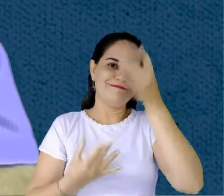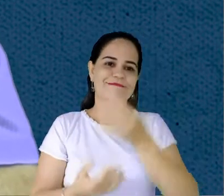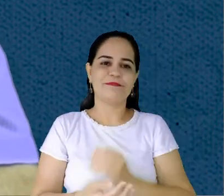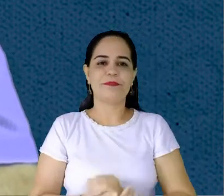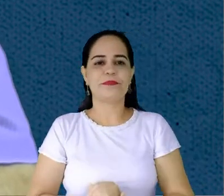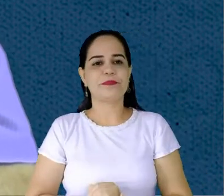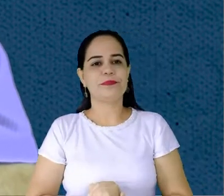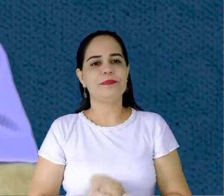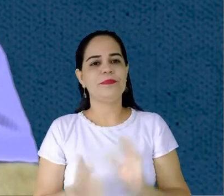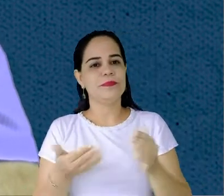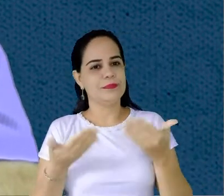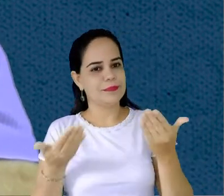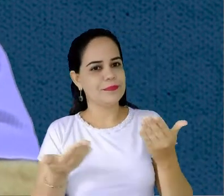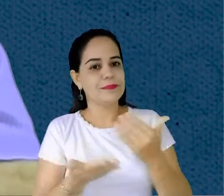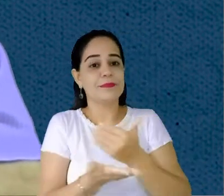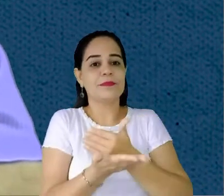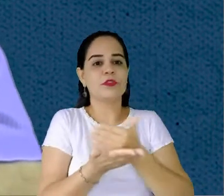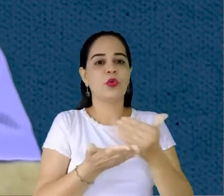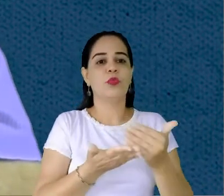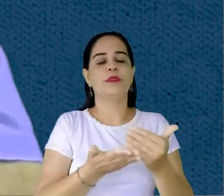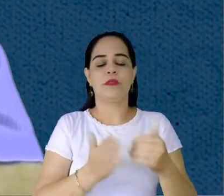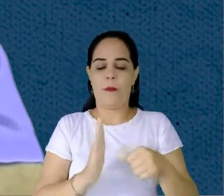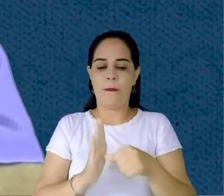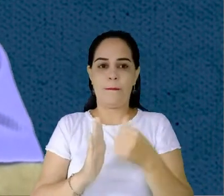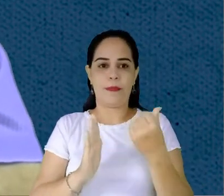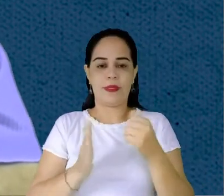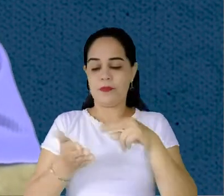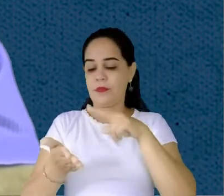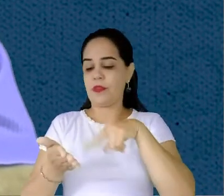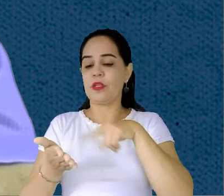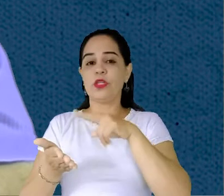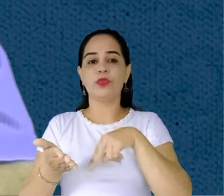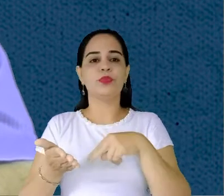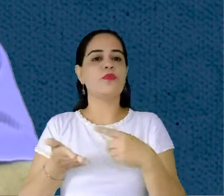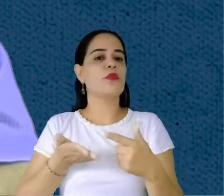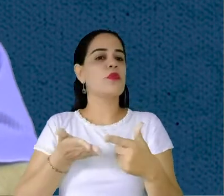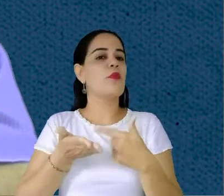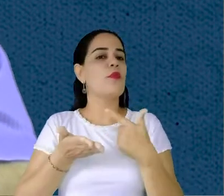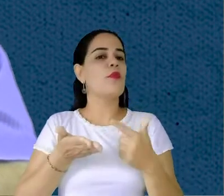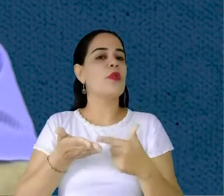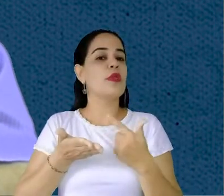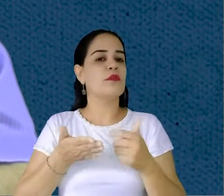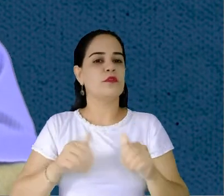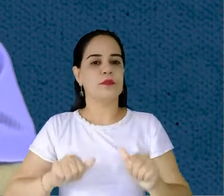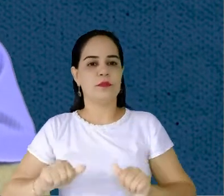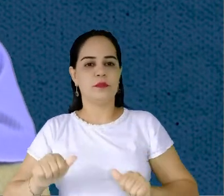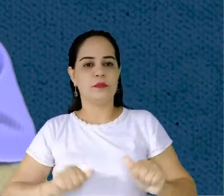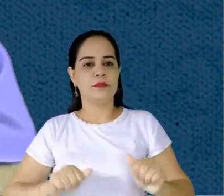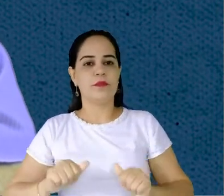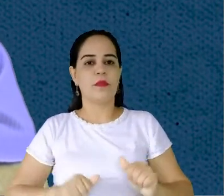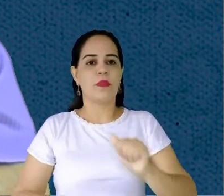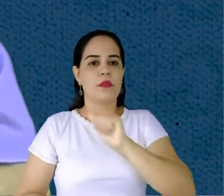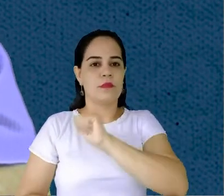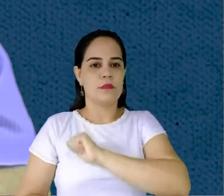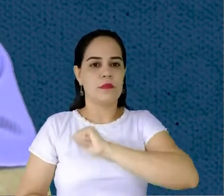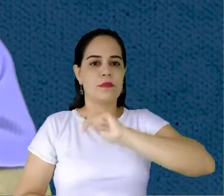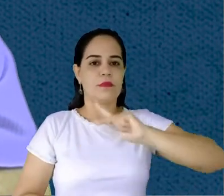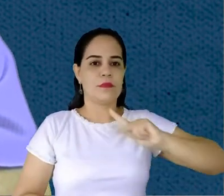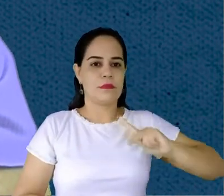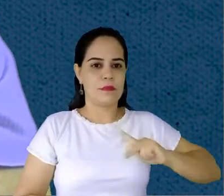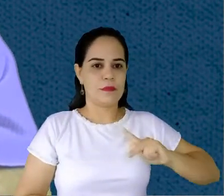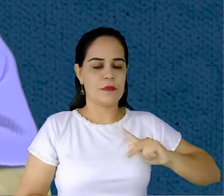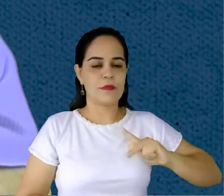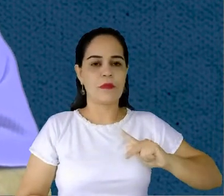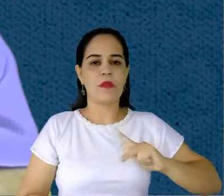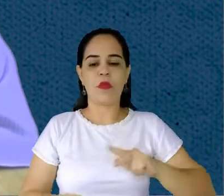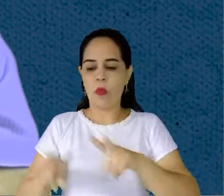pelas Sagradas Escrituras. Vamos então com a primeira leitura que é do livro dos